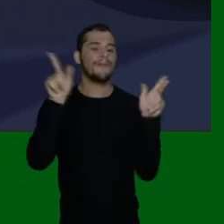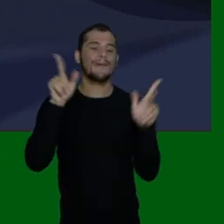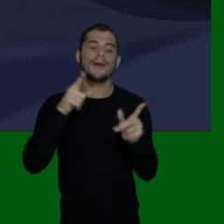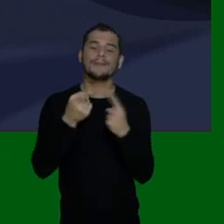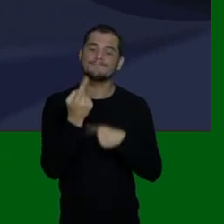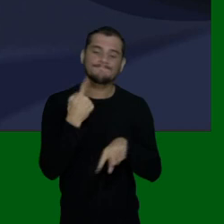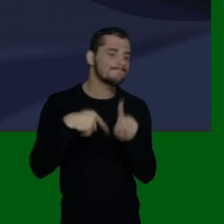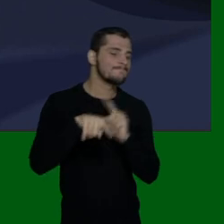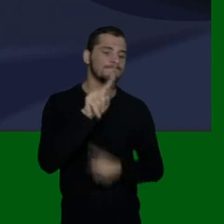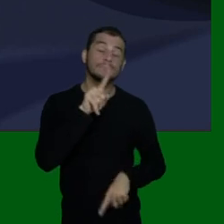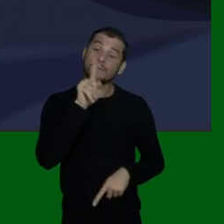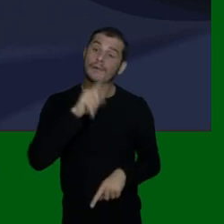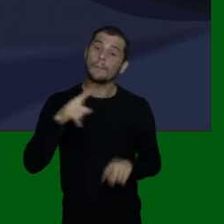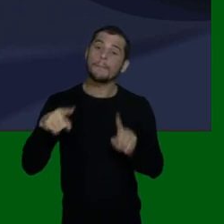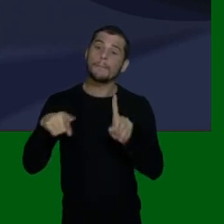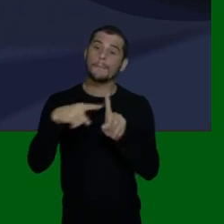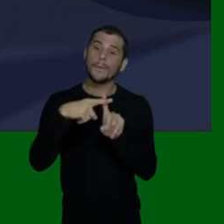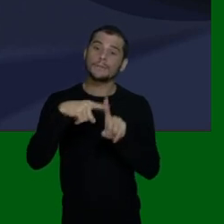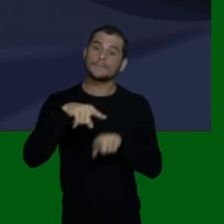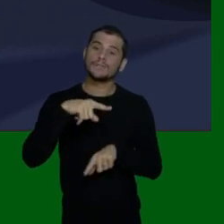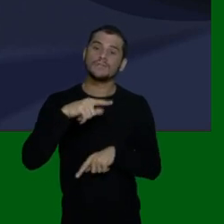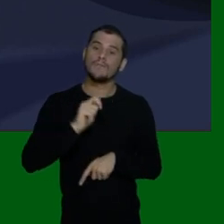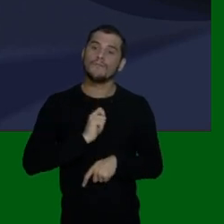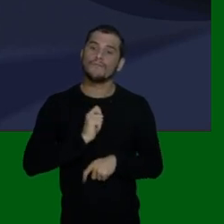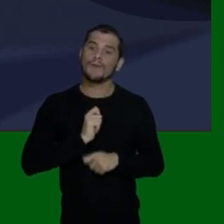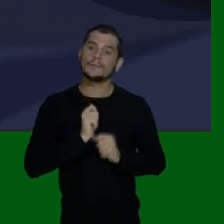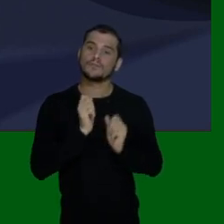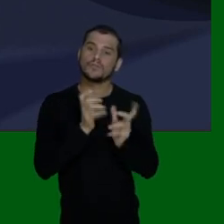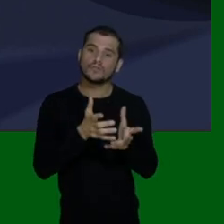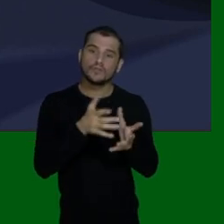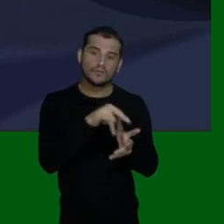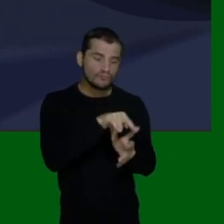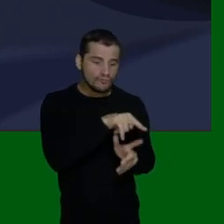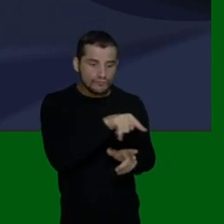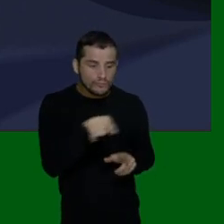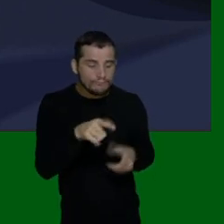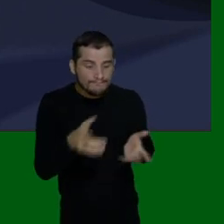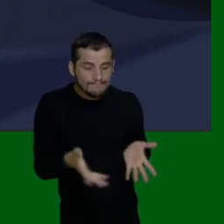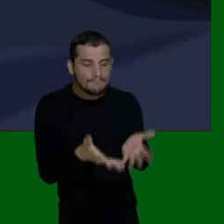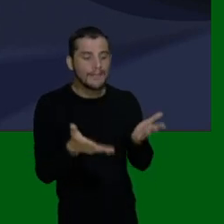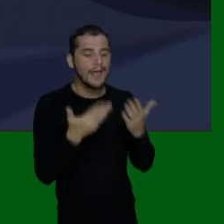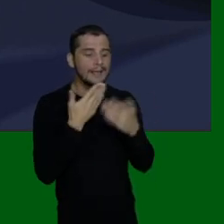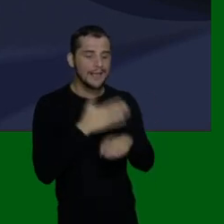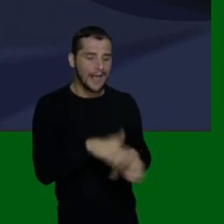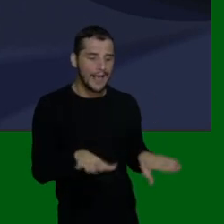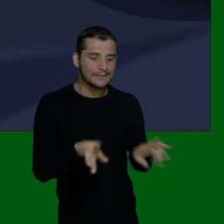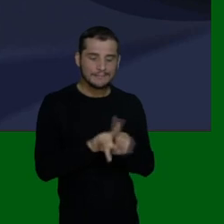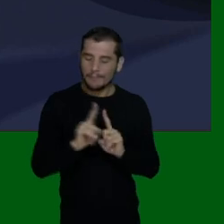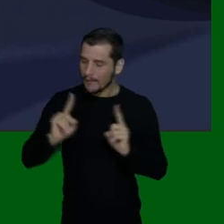positiva and essa criança sentindo a nossa